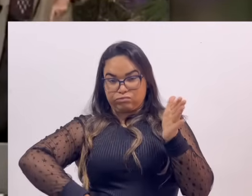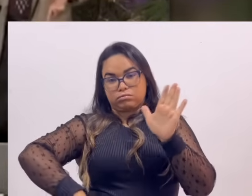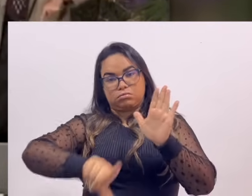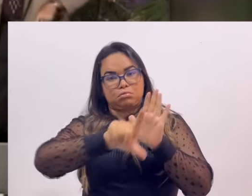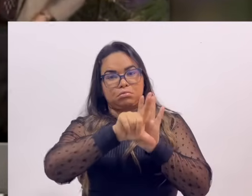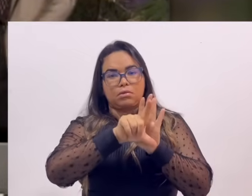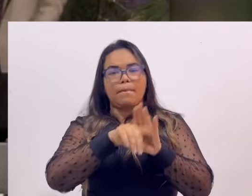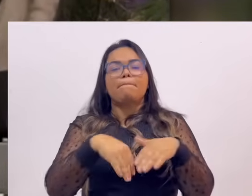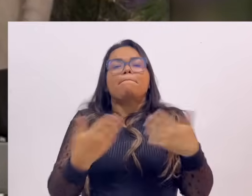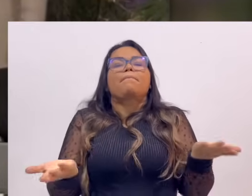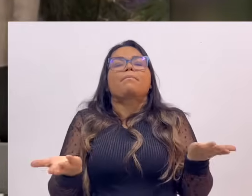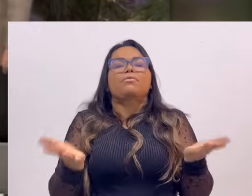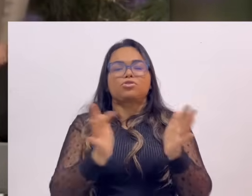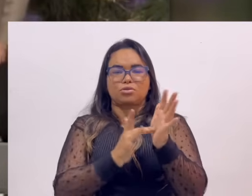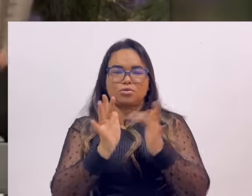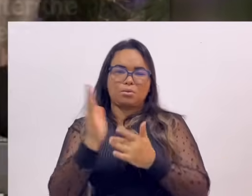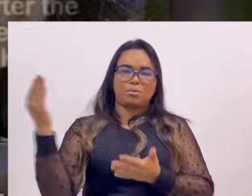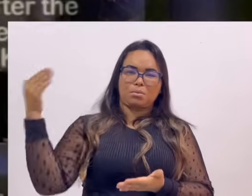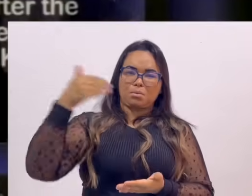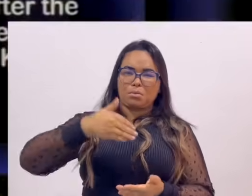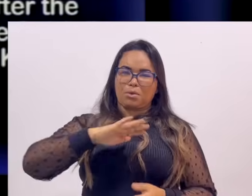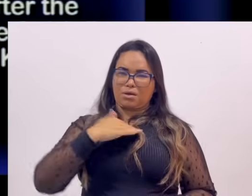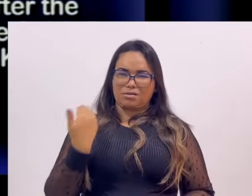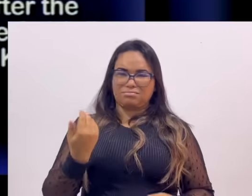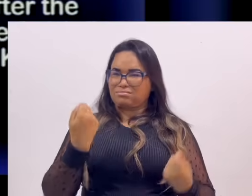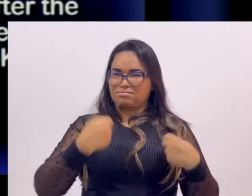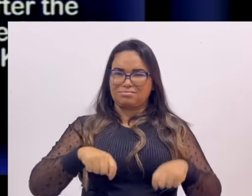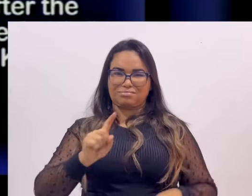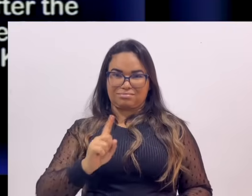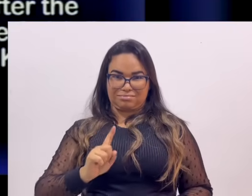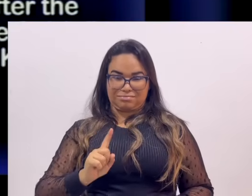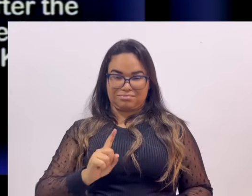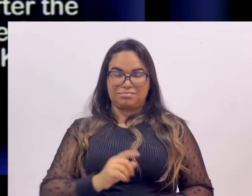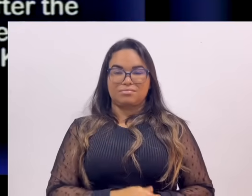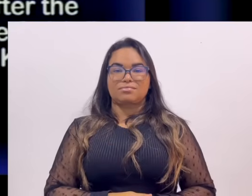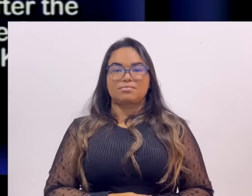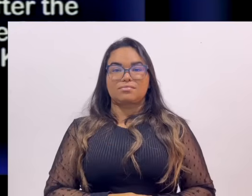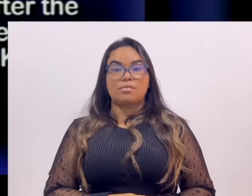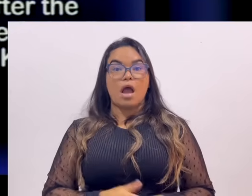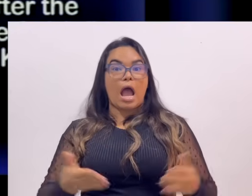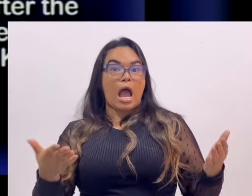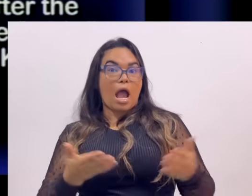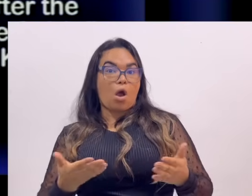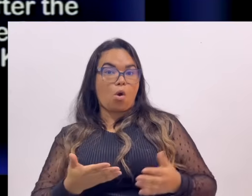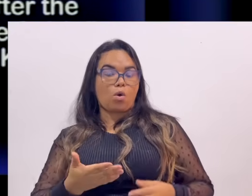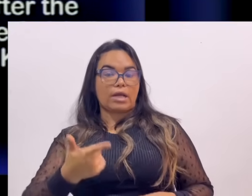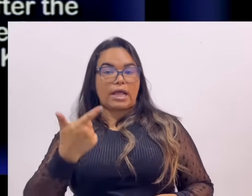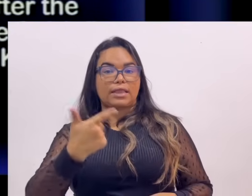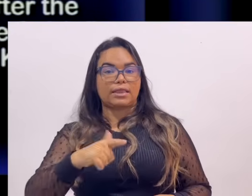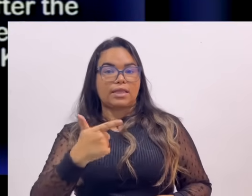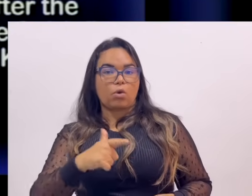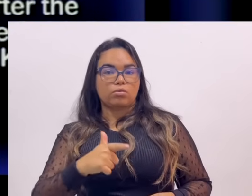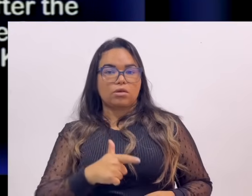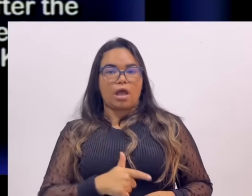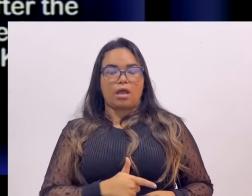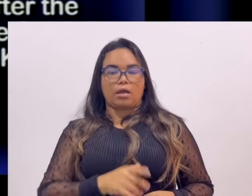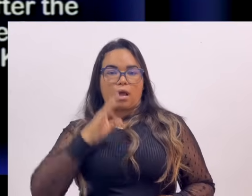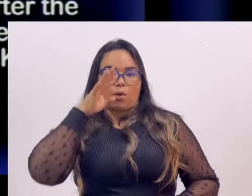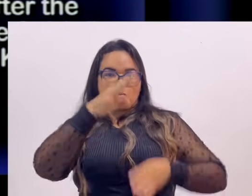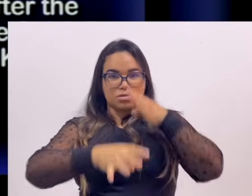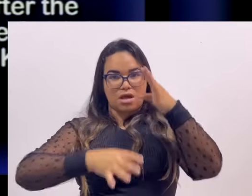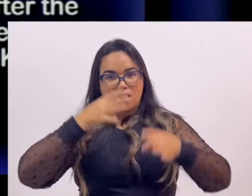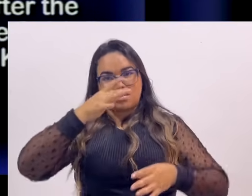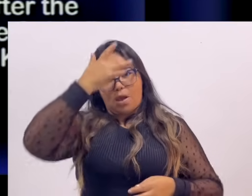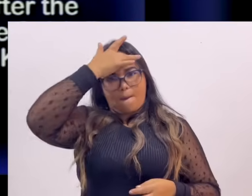tirar a lei, então Cristo não precisaria ter vindo para morrer. Portanto, agora nenhuma condenação há para os que estão em